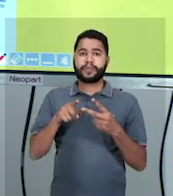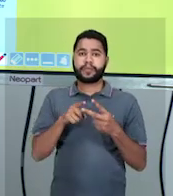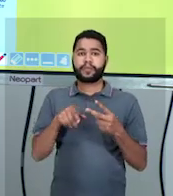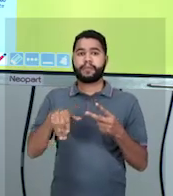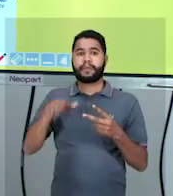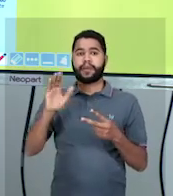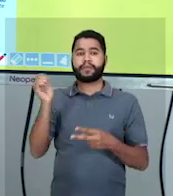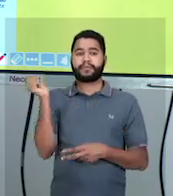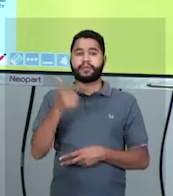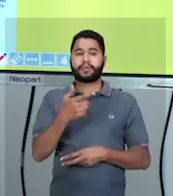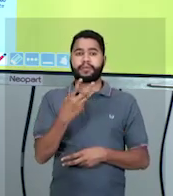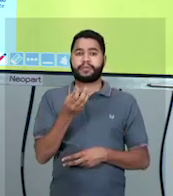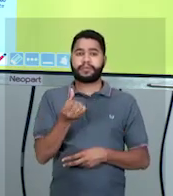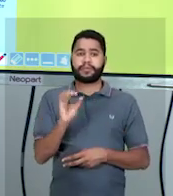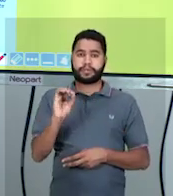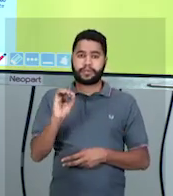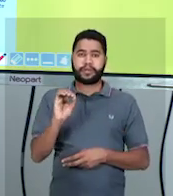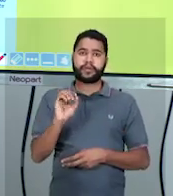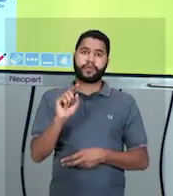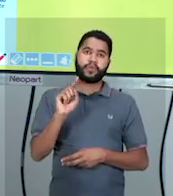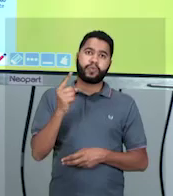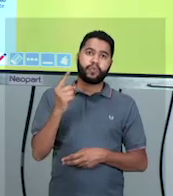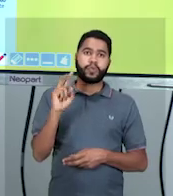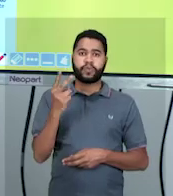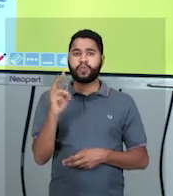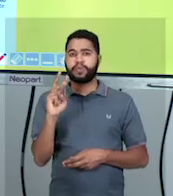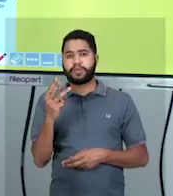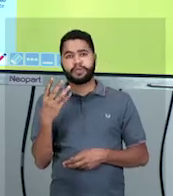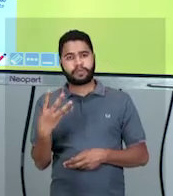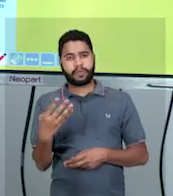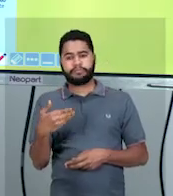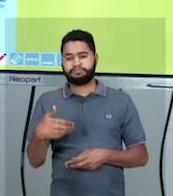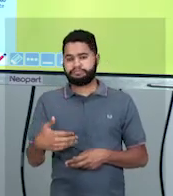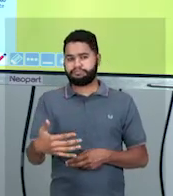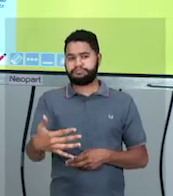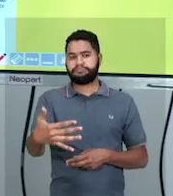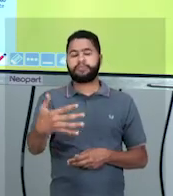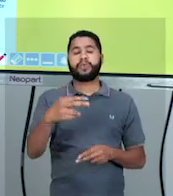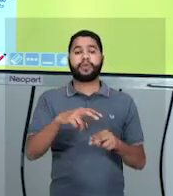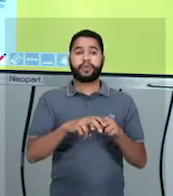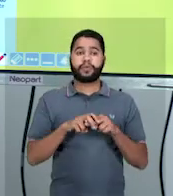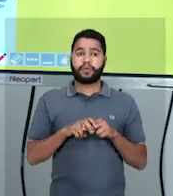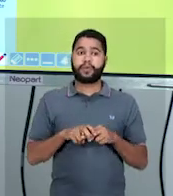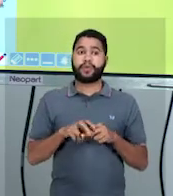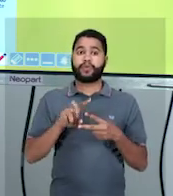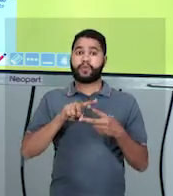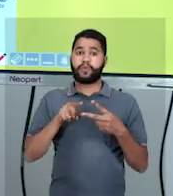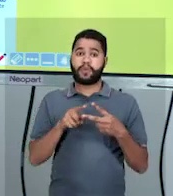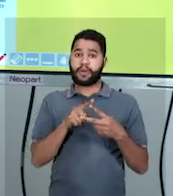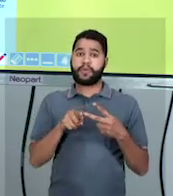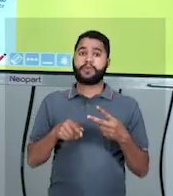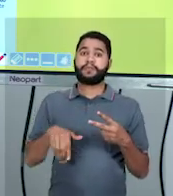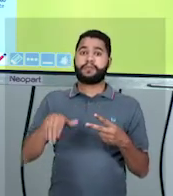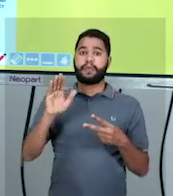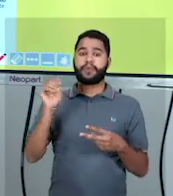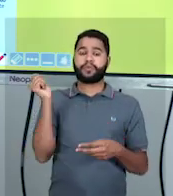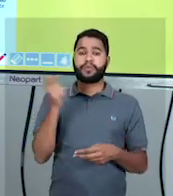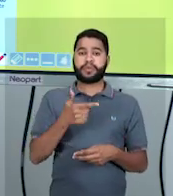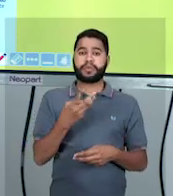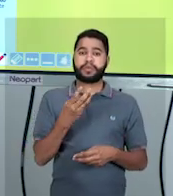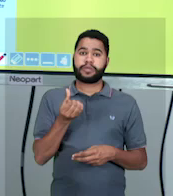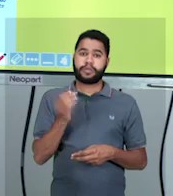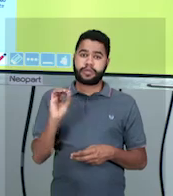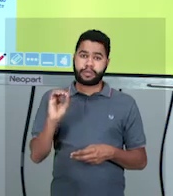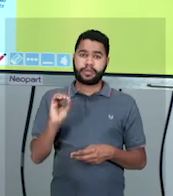maiores que necessitam mostrando que dá dando uma volta duas três quatro e por aí vai então por isso que nós temos um dos maiores que 30 60